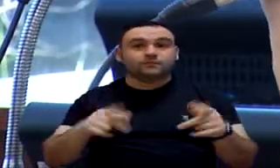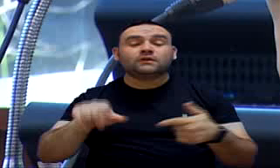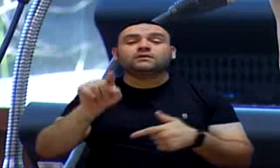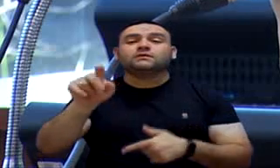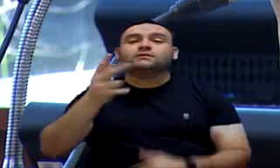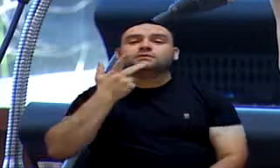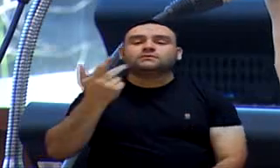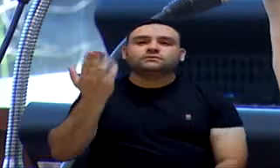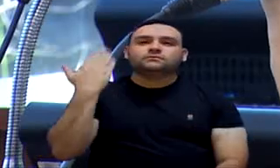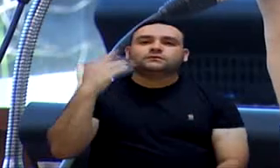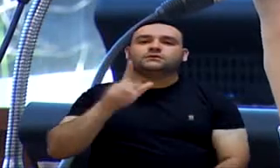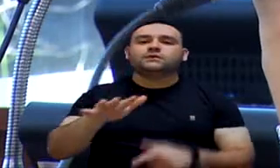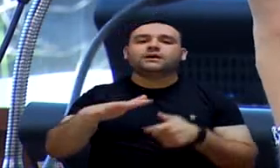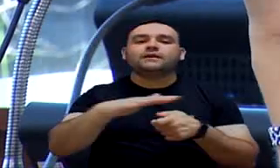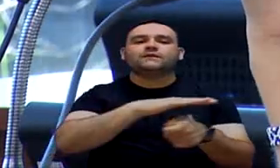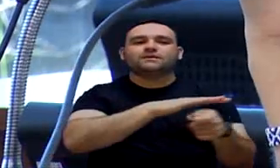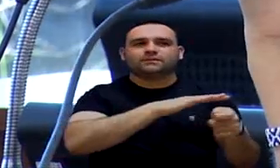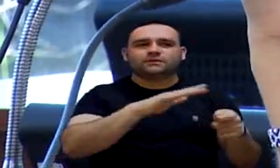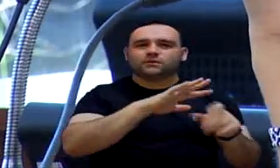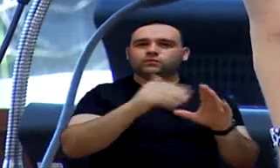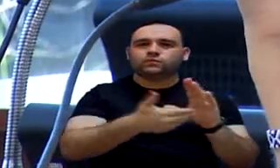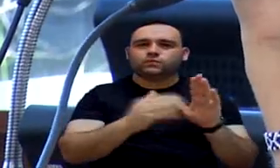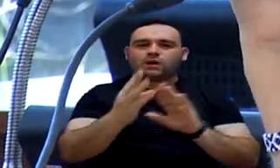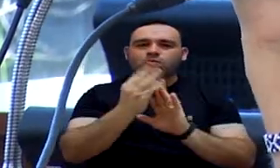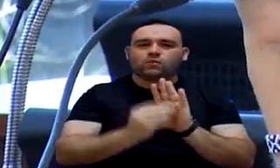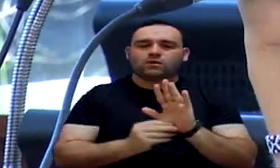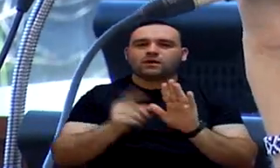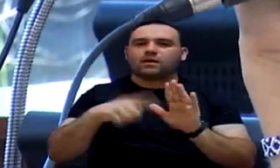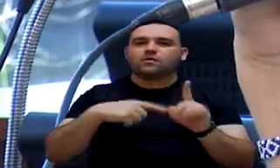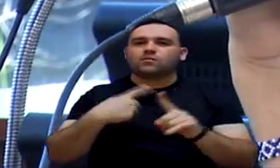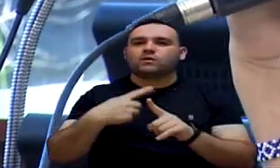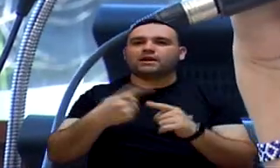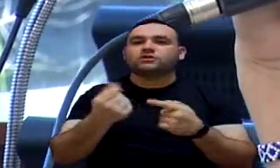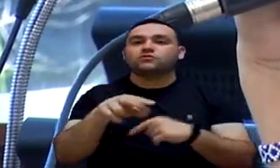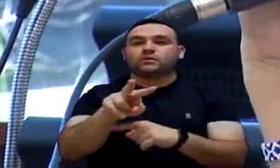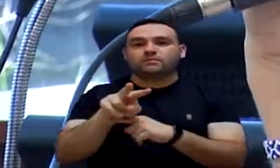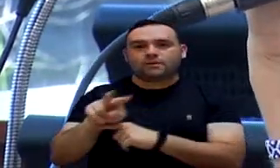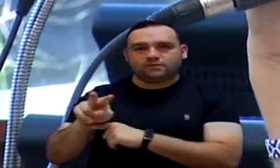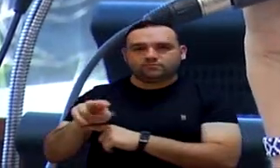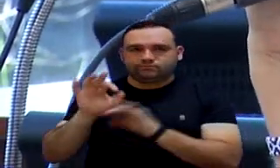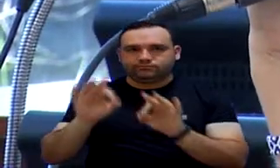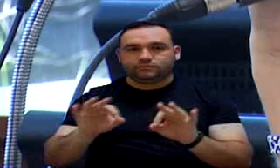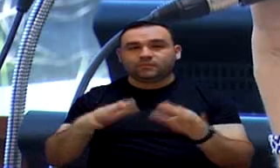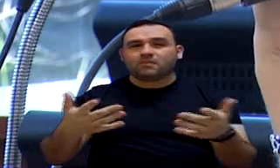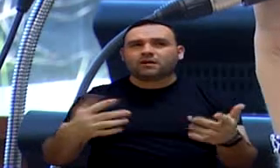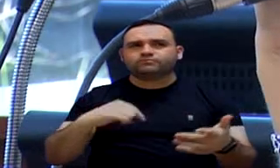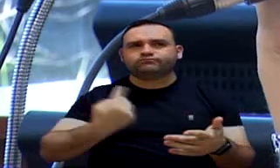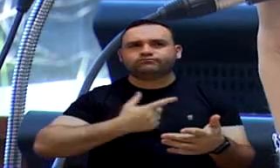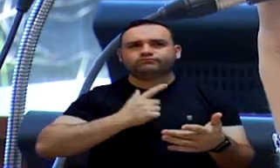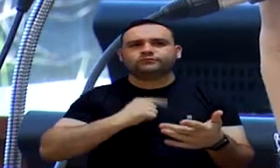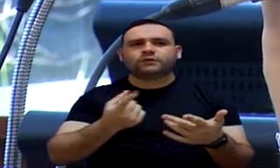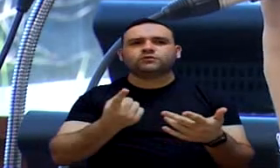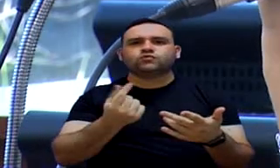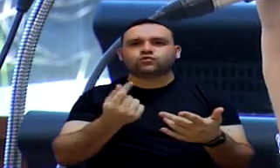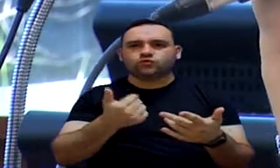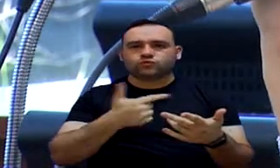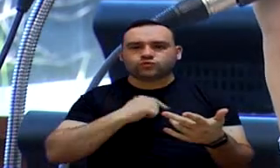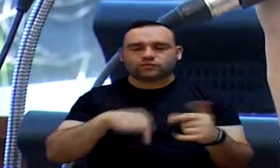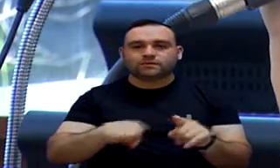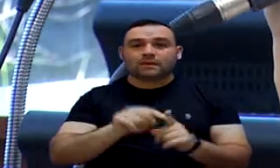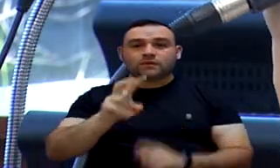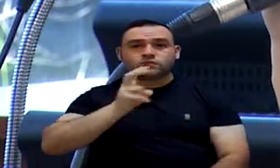senhor comentou que os investimentos são colocados aqui normalmente os empréstimos mas nós temos aí um recurso